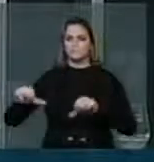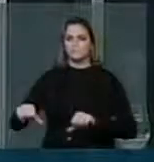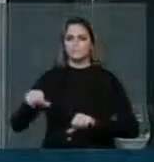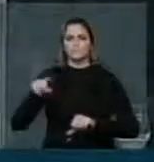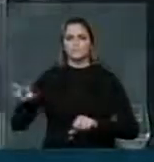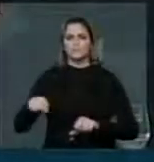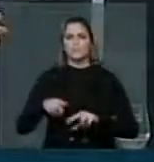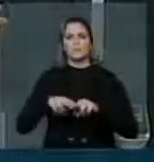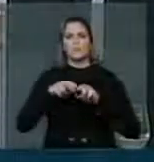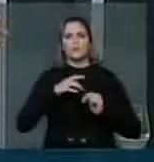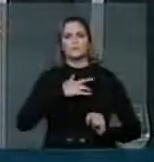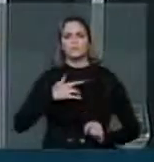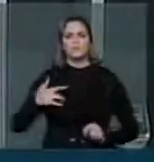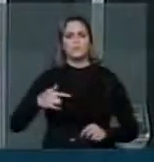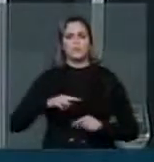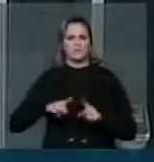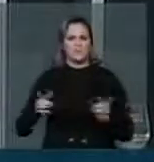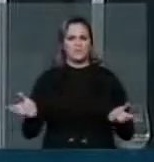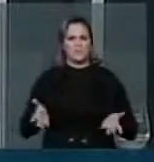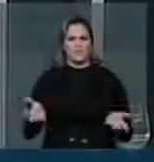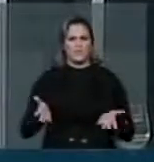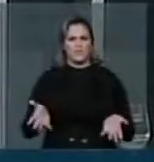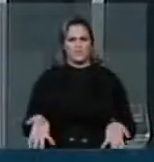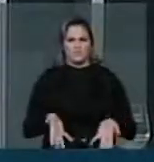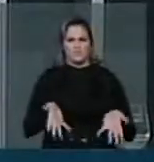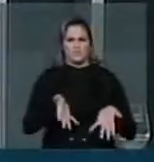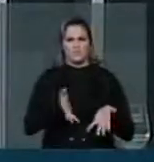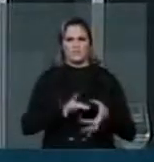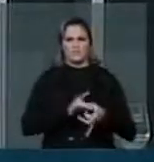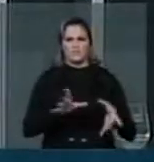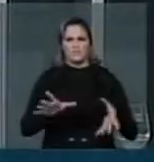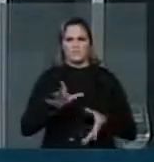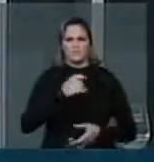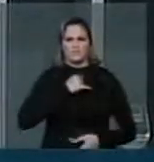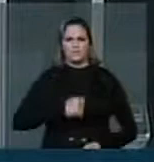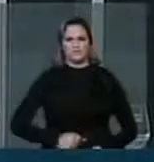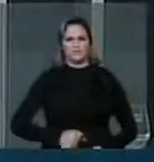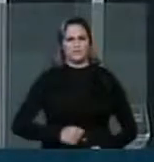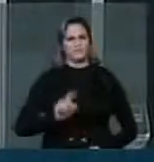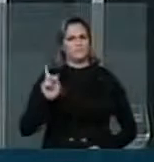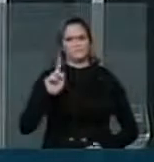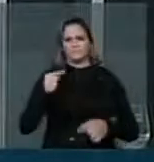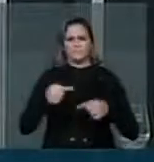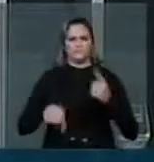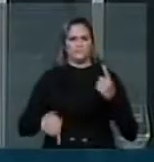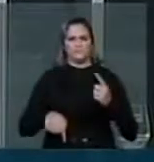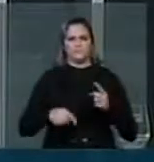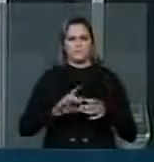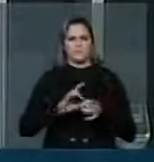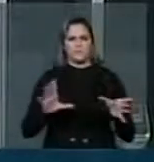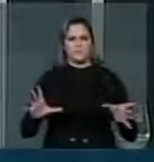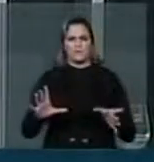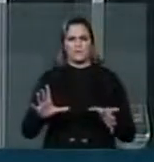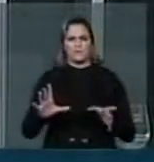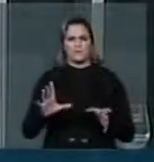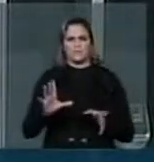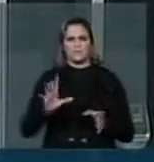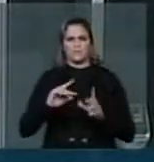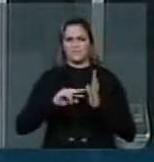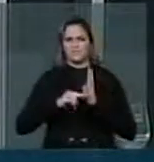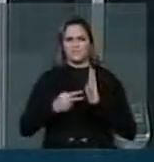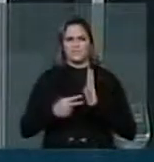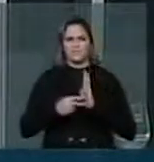para quem planta a ideia de que o aborto é liberdade? Um saco embrionário não é uma